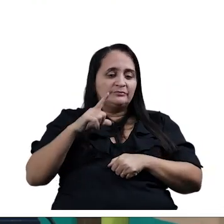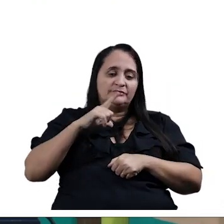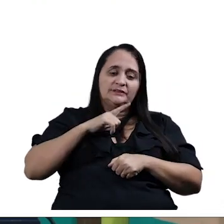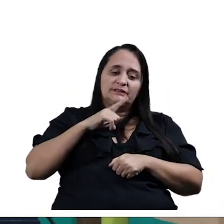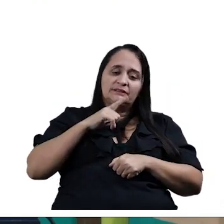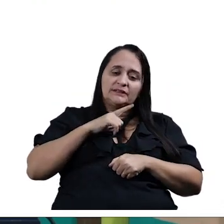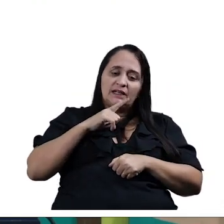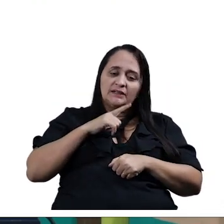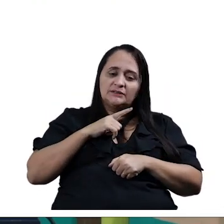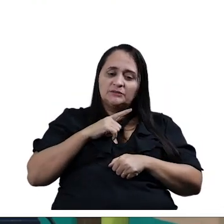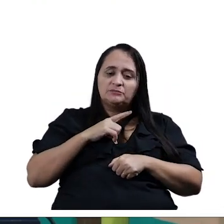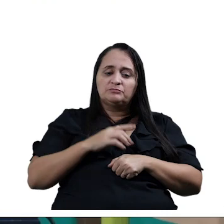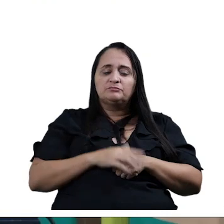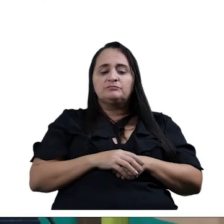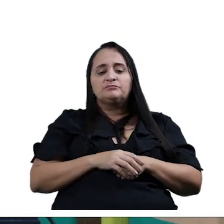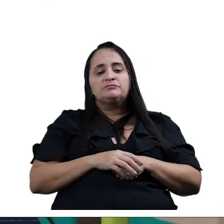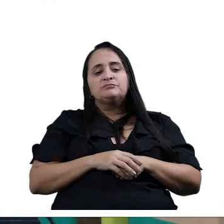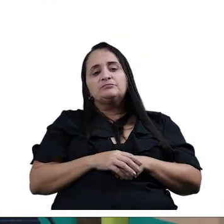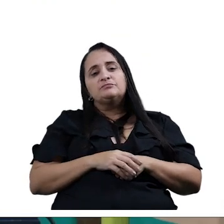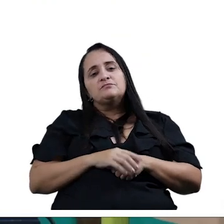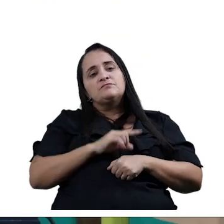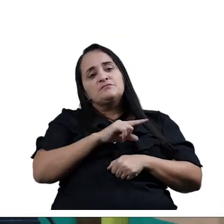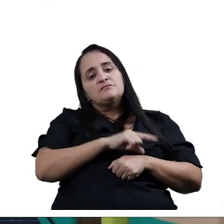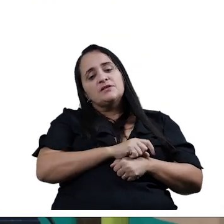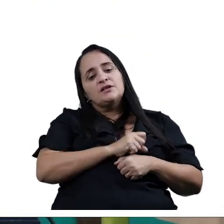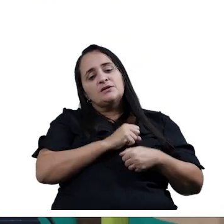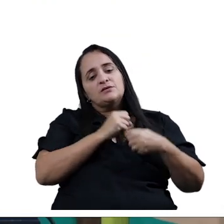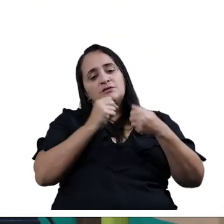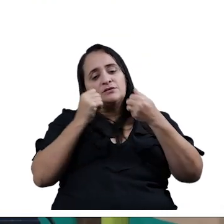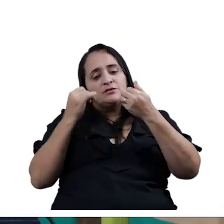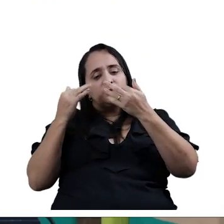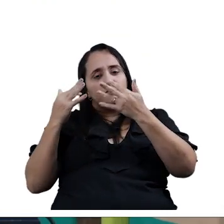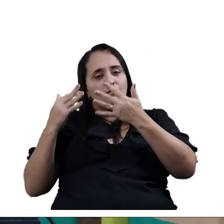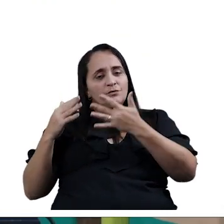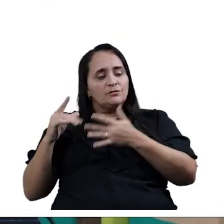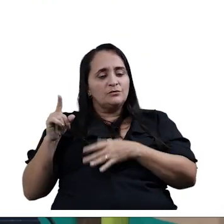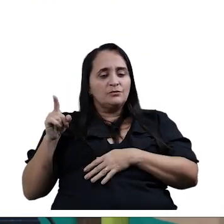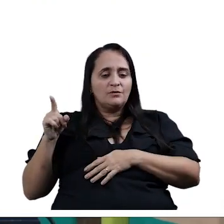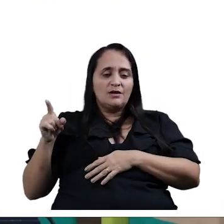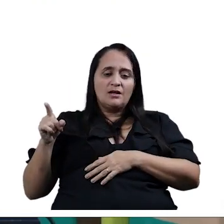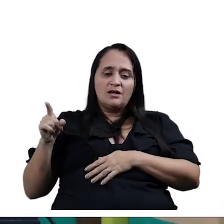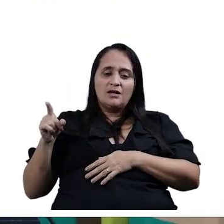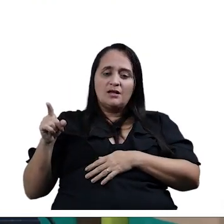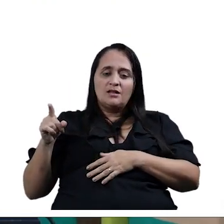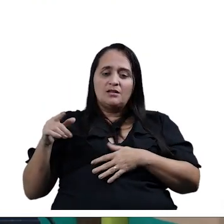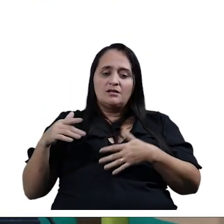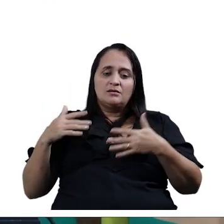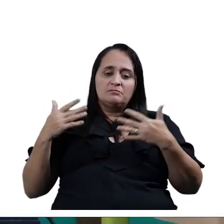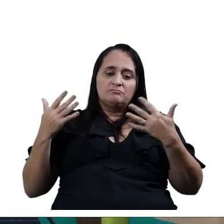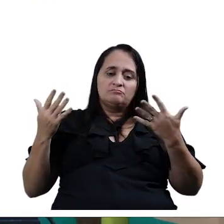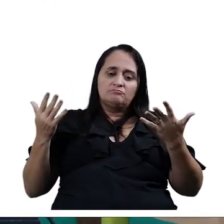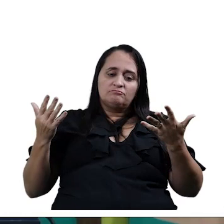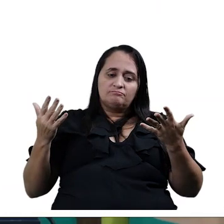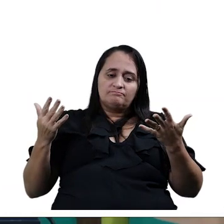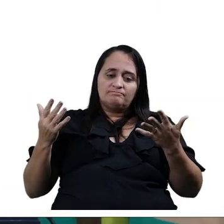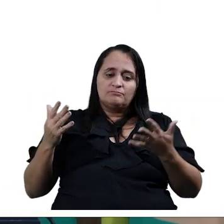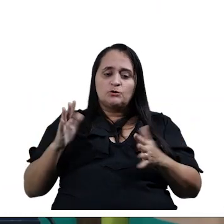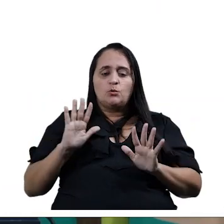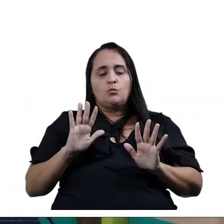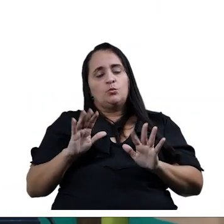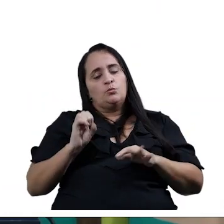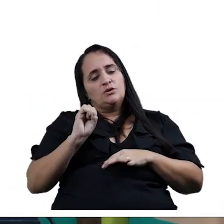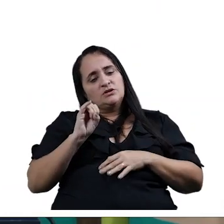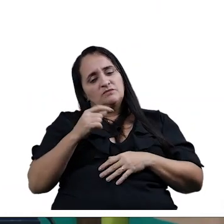Tem um desfecho. Poxa, ele chegou e contou a ela o que ele fazia. Olha, se fosse eu,